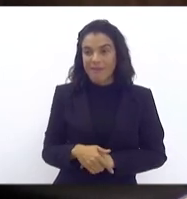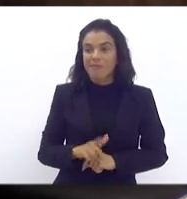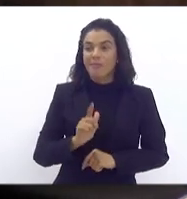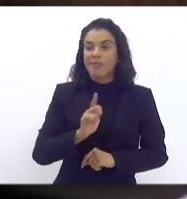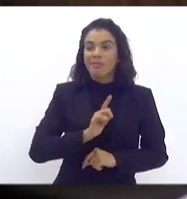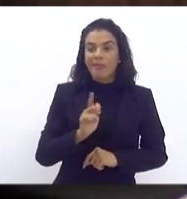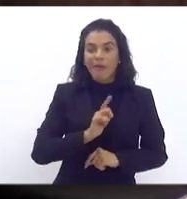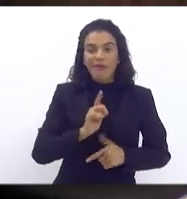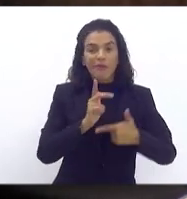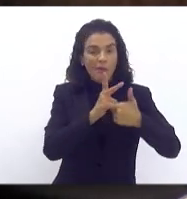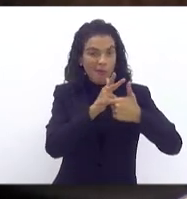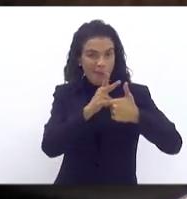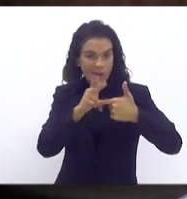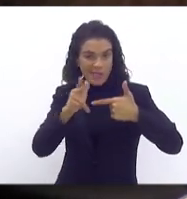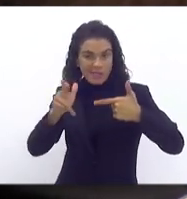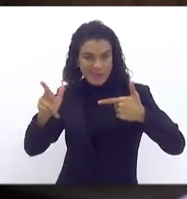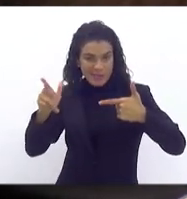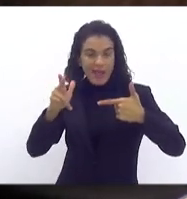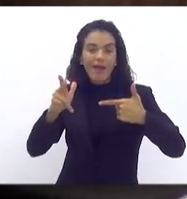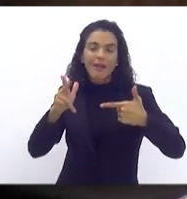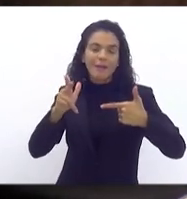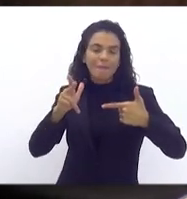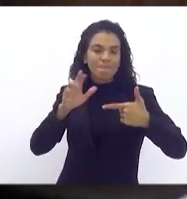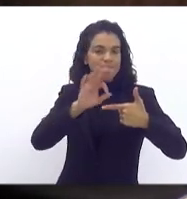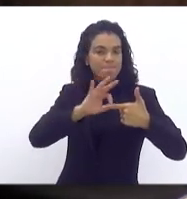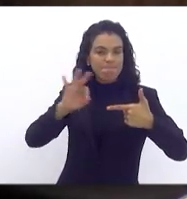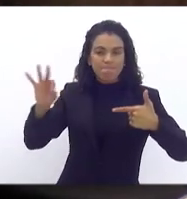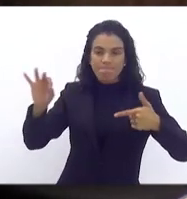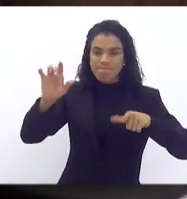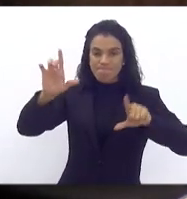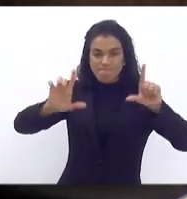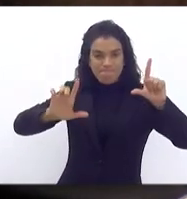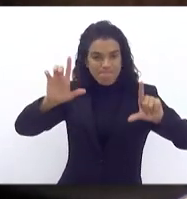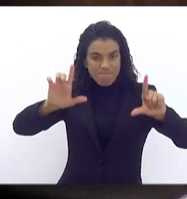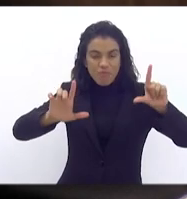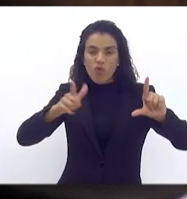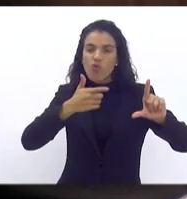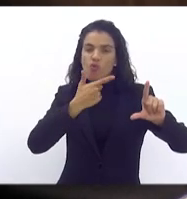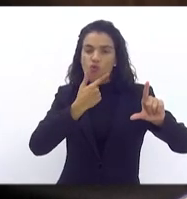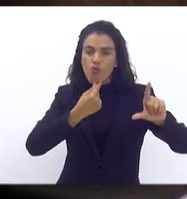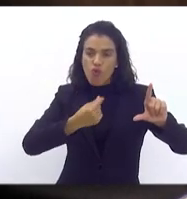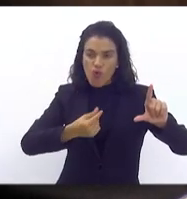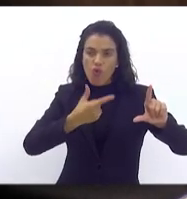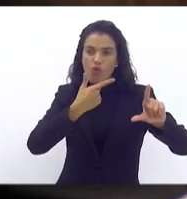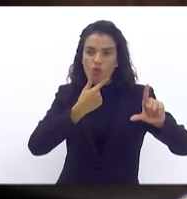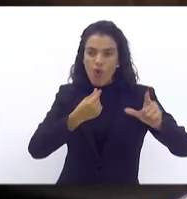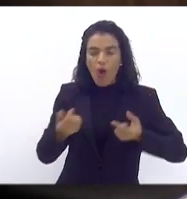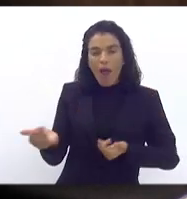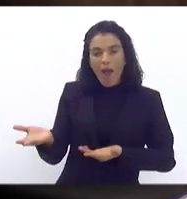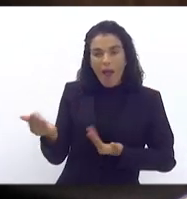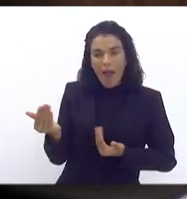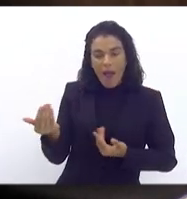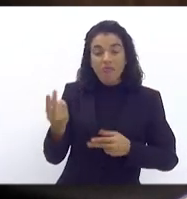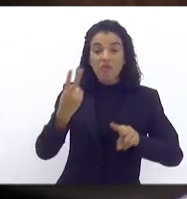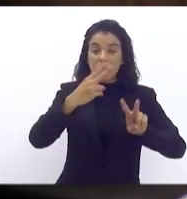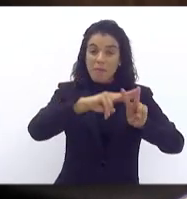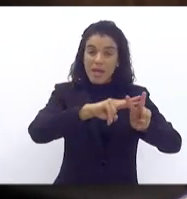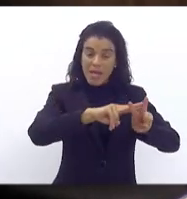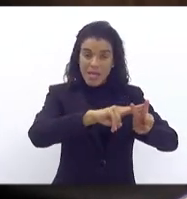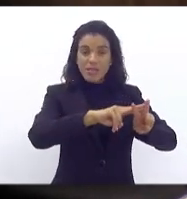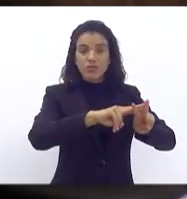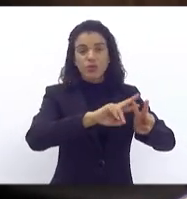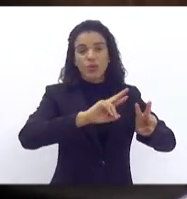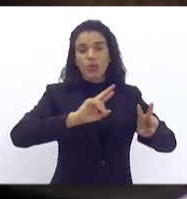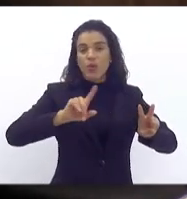série que foi muito noticiada na televisão e foi um rapaz que também foi preso injustamente aqui do Rio de